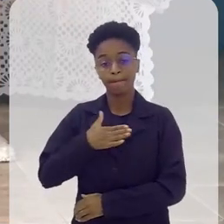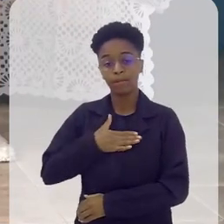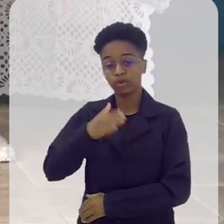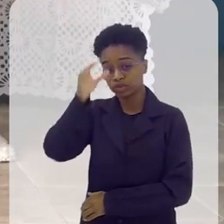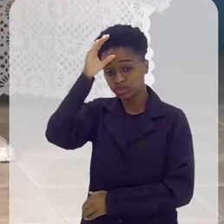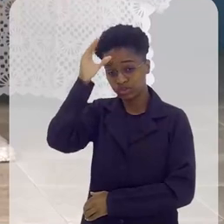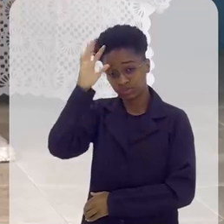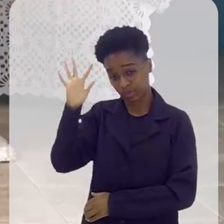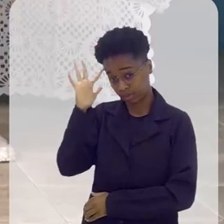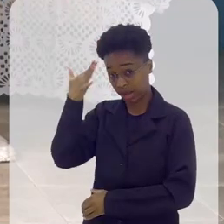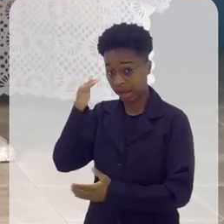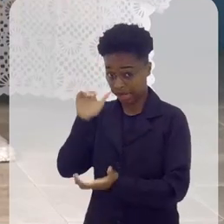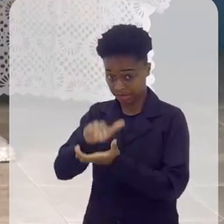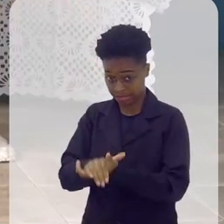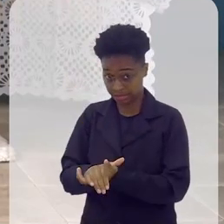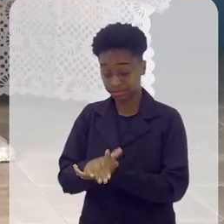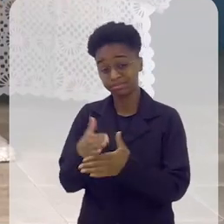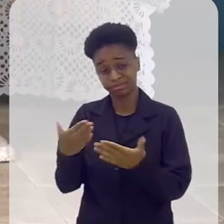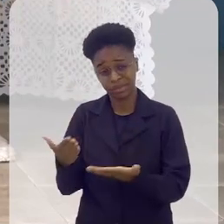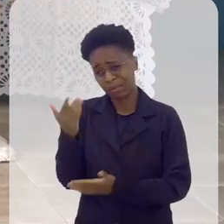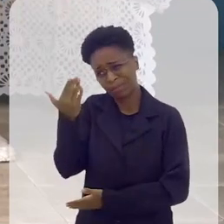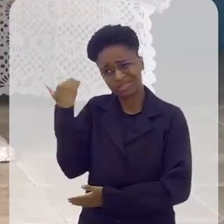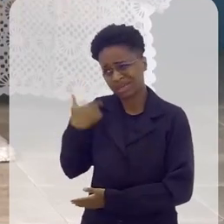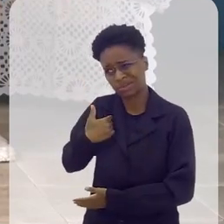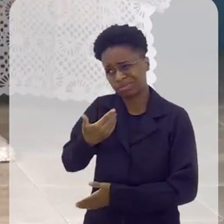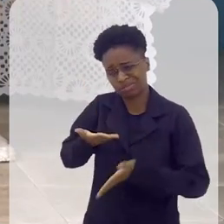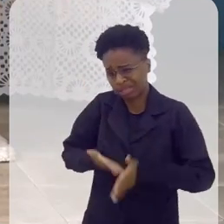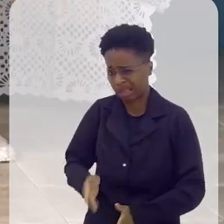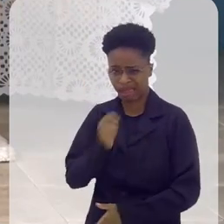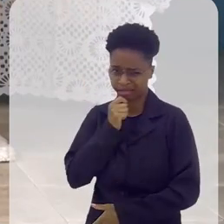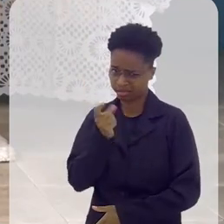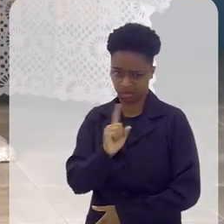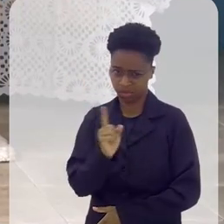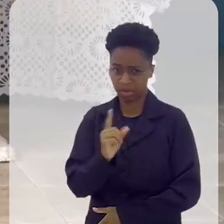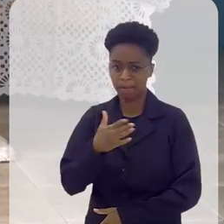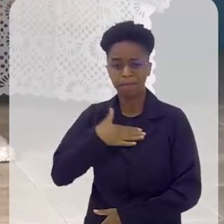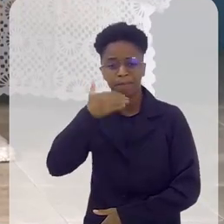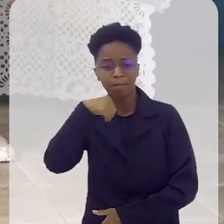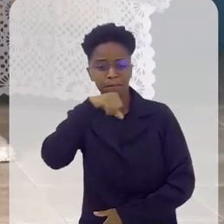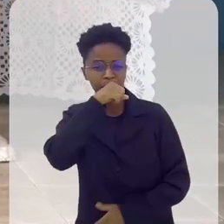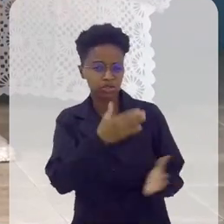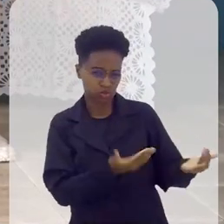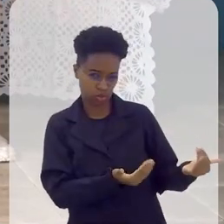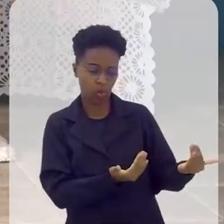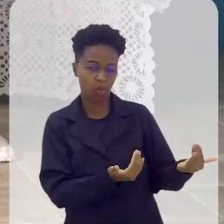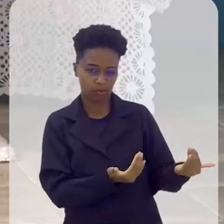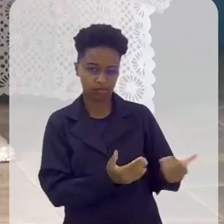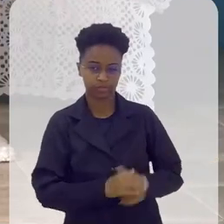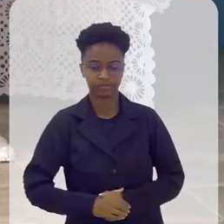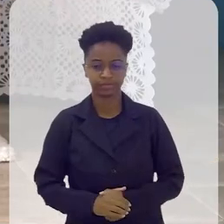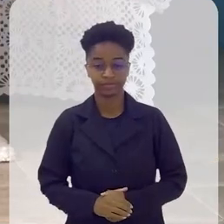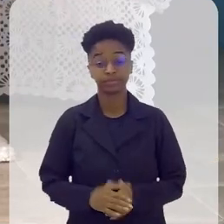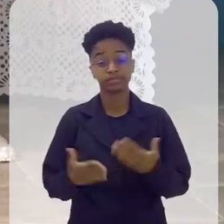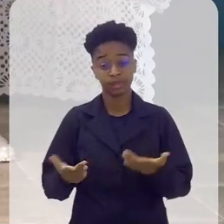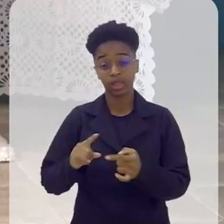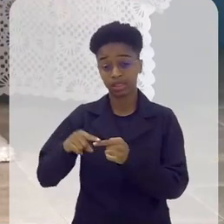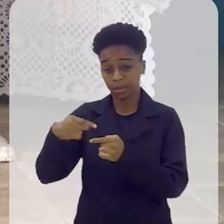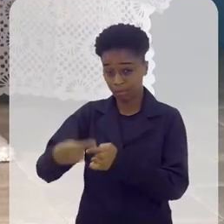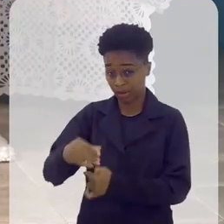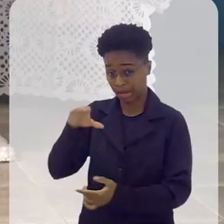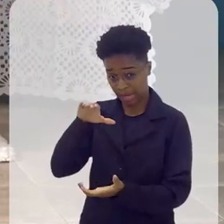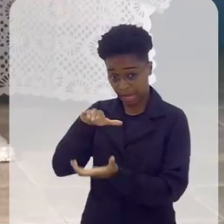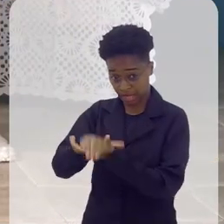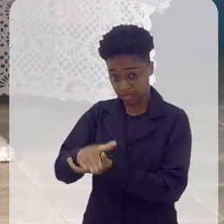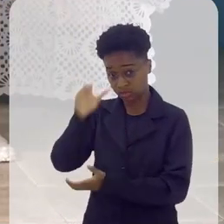tio mais jovem, e nessa época eu nem sonhava de nascer. Isso é lá quando a mamãe era bem mais jovem. E ele se casa,